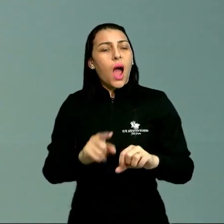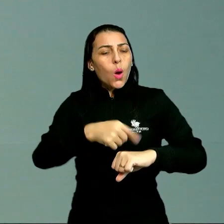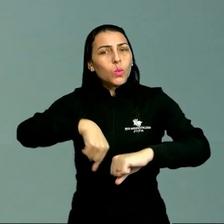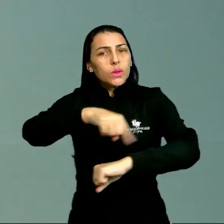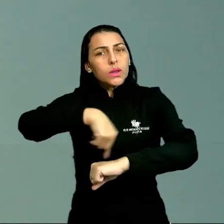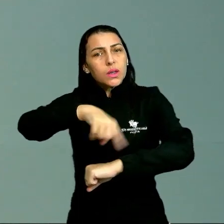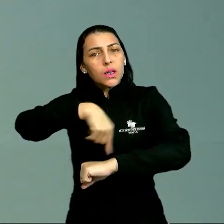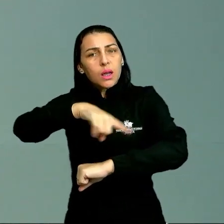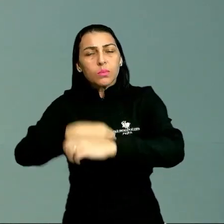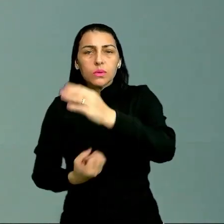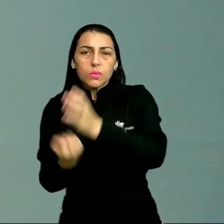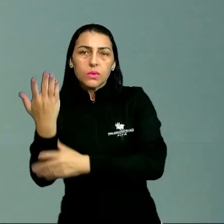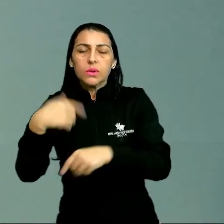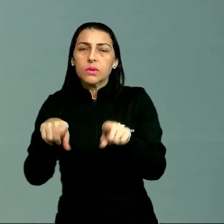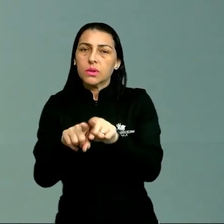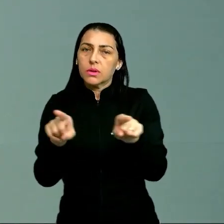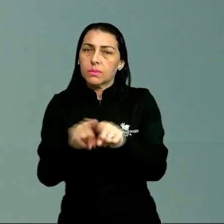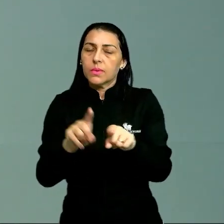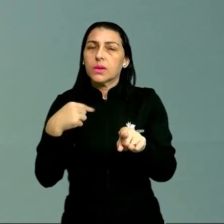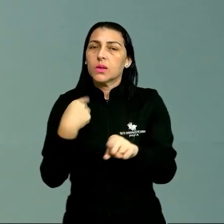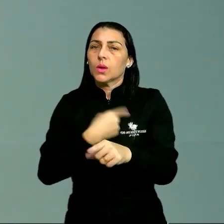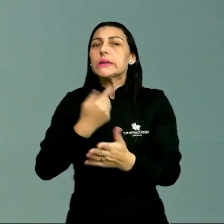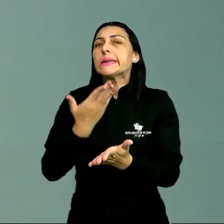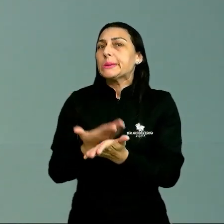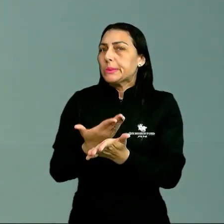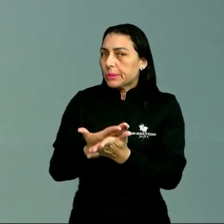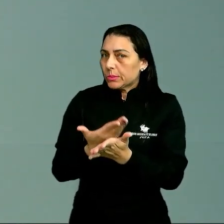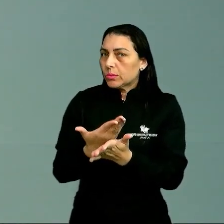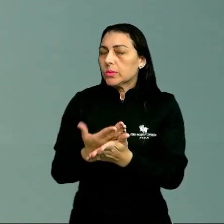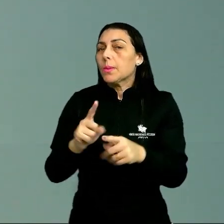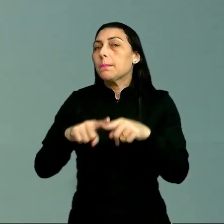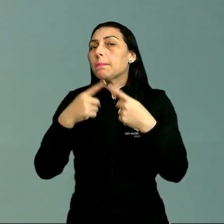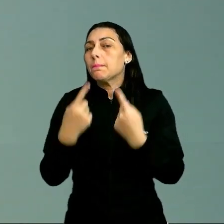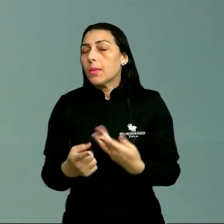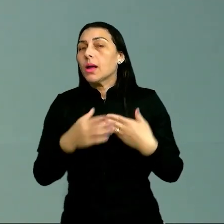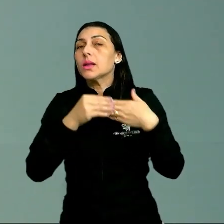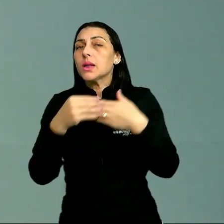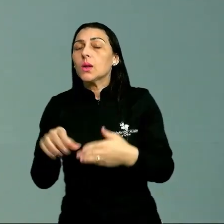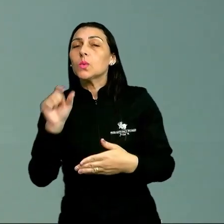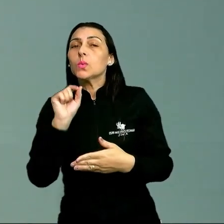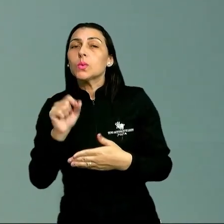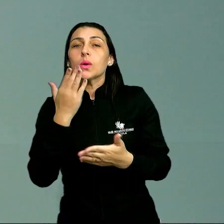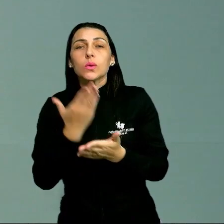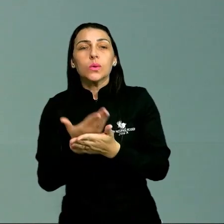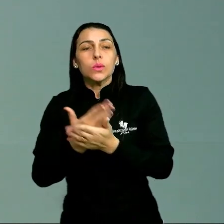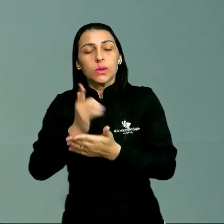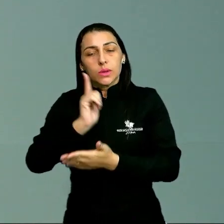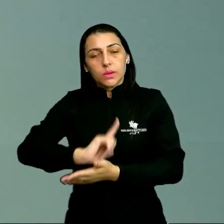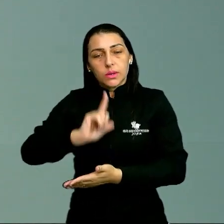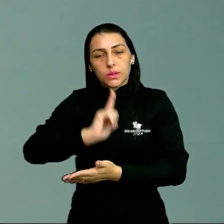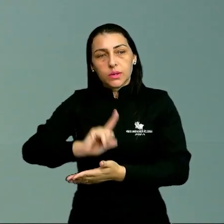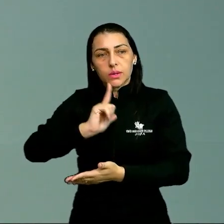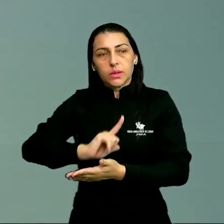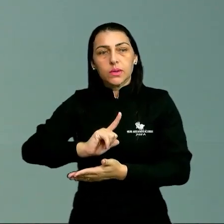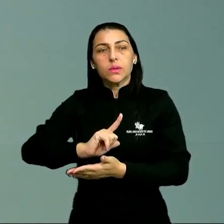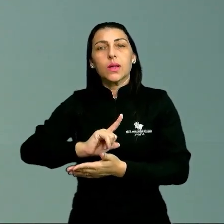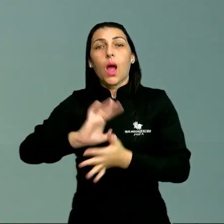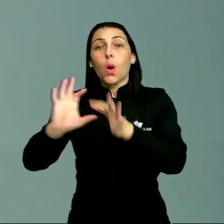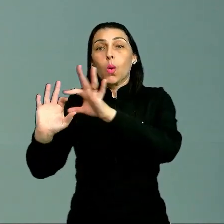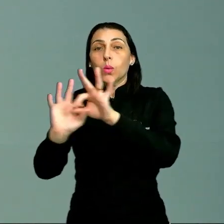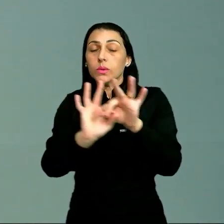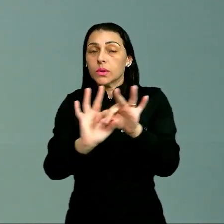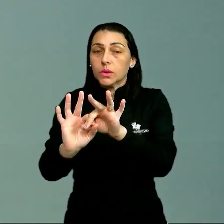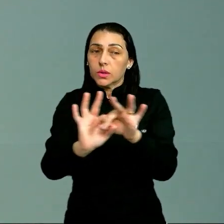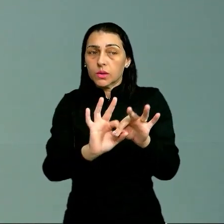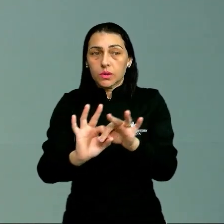cronologia dessas produções. A gente estuda, só que leva-se em consideração o estudo da literatura de forma